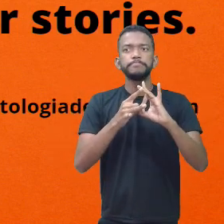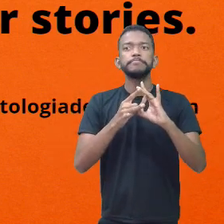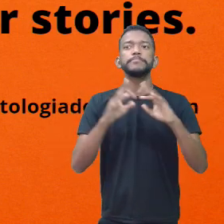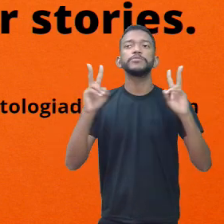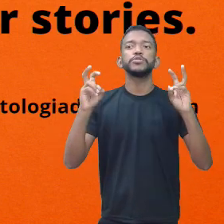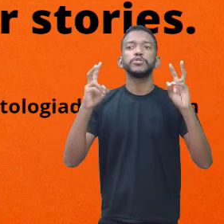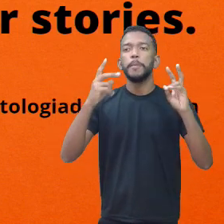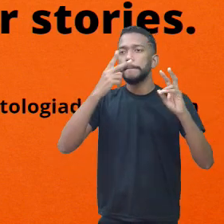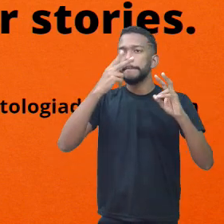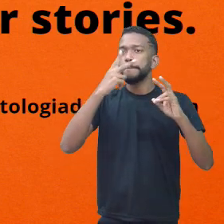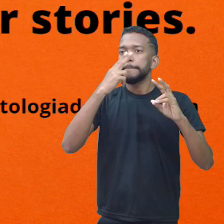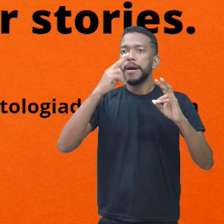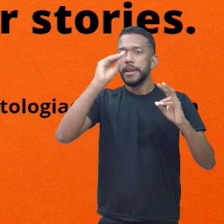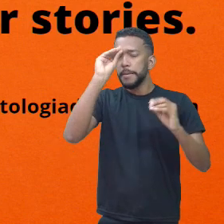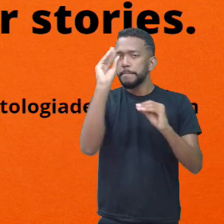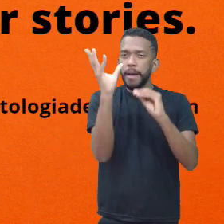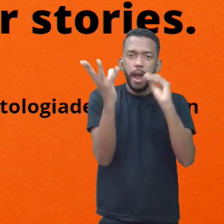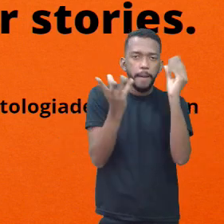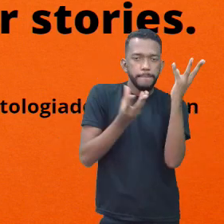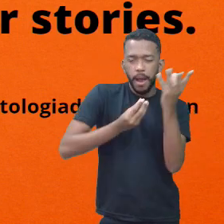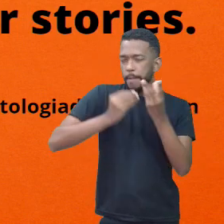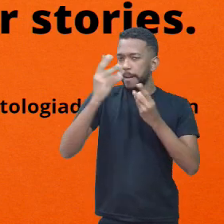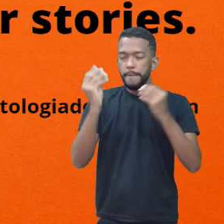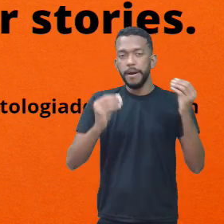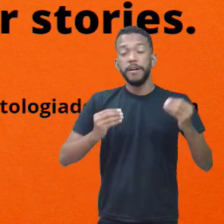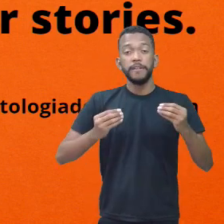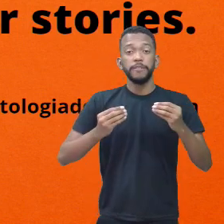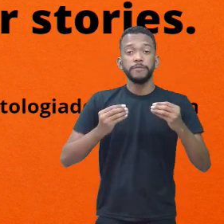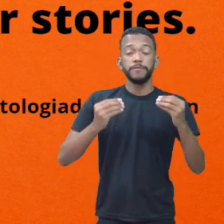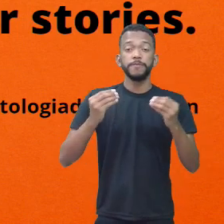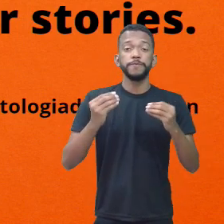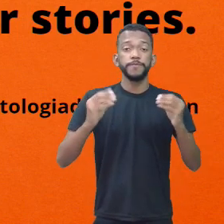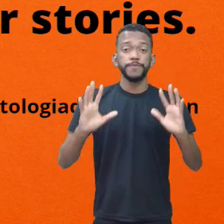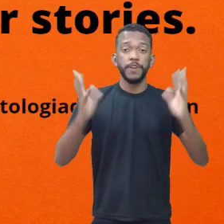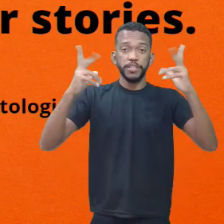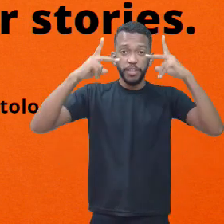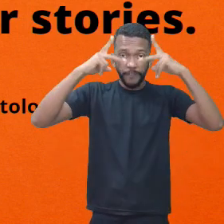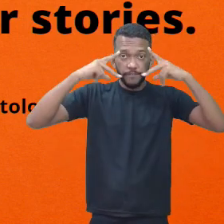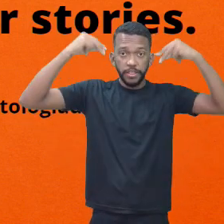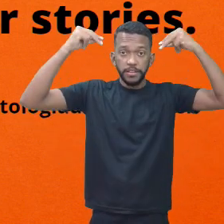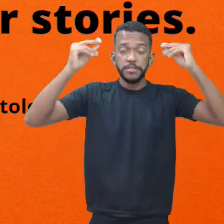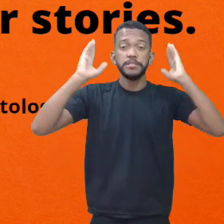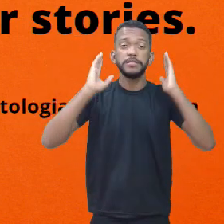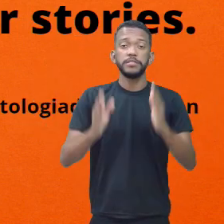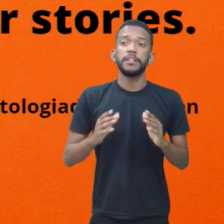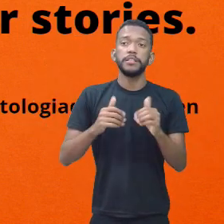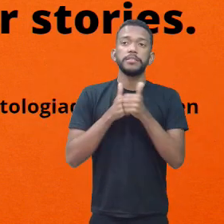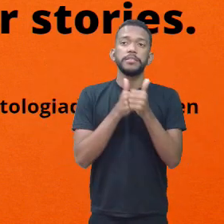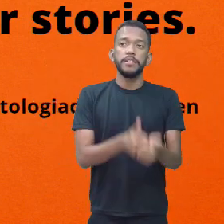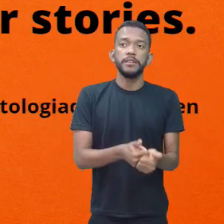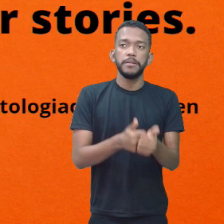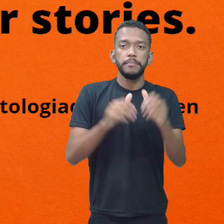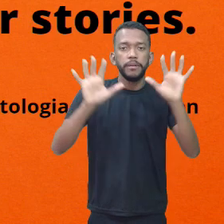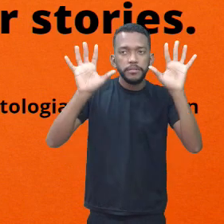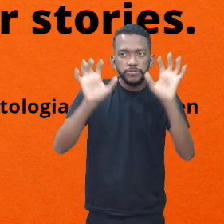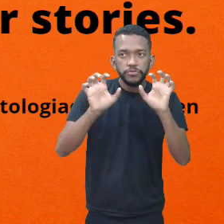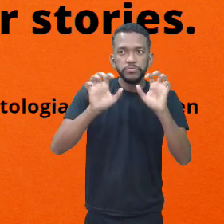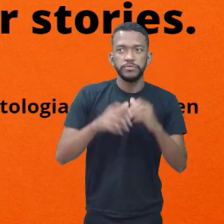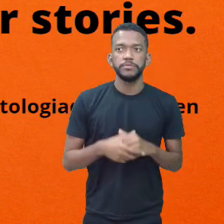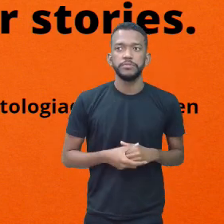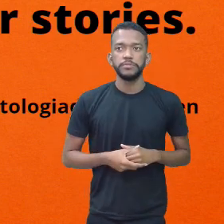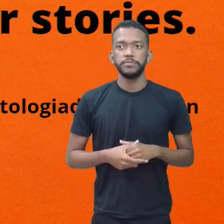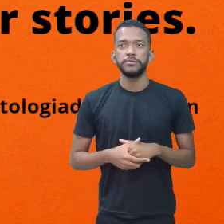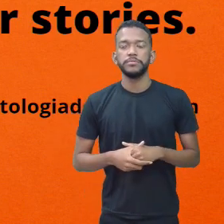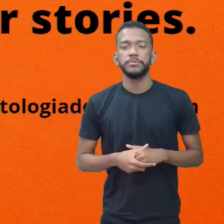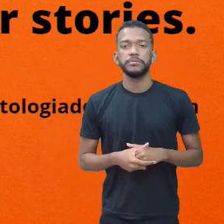às fantasias, né? As festas fantasias que geralmente seguem esse tema negro, esse tema de escuridão.